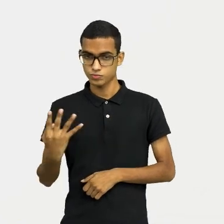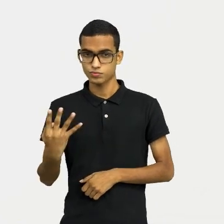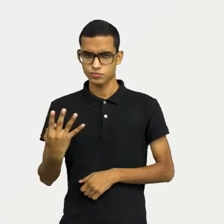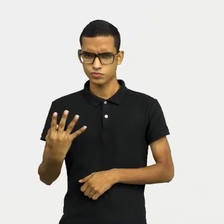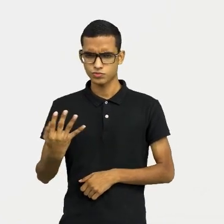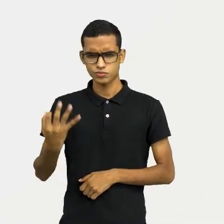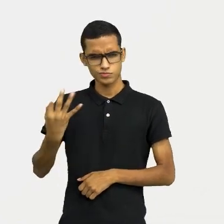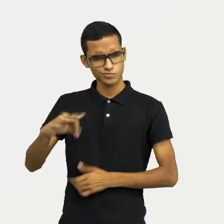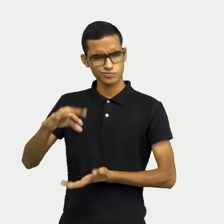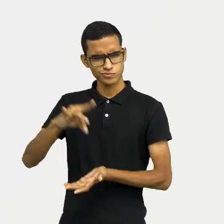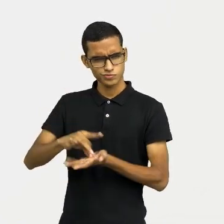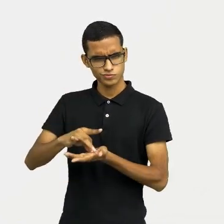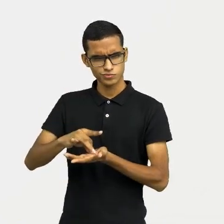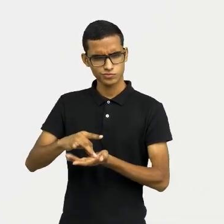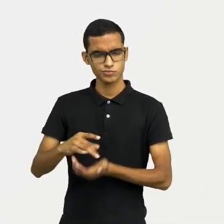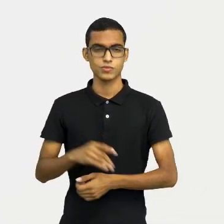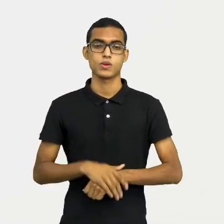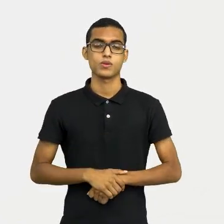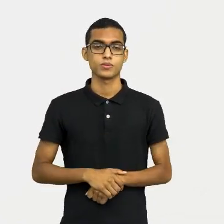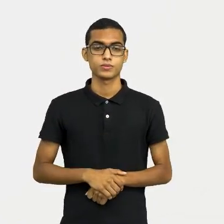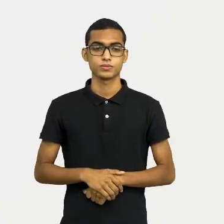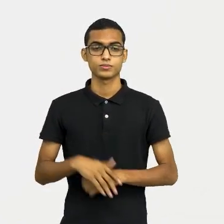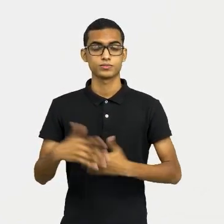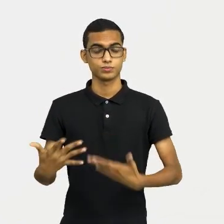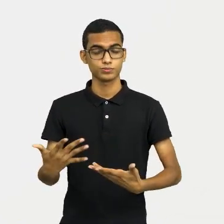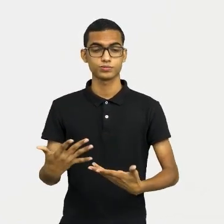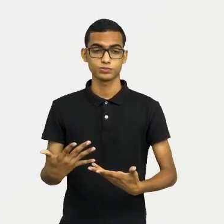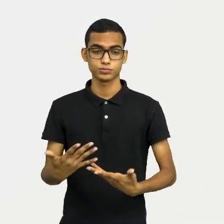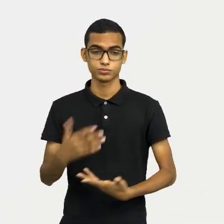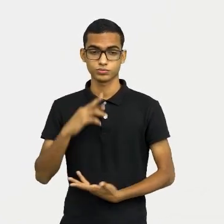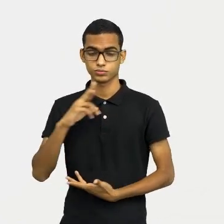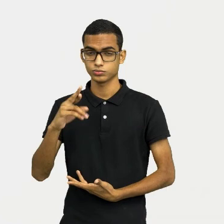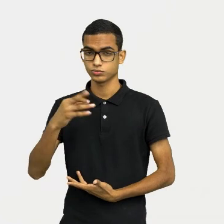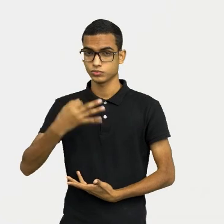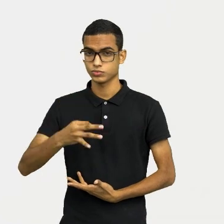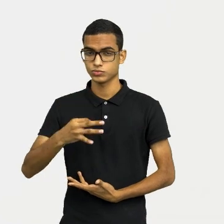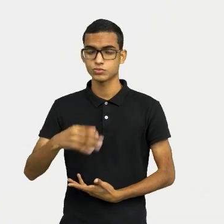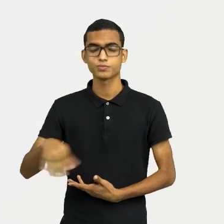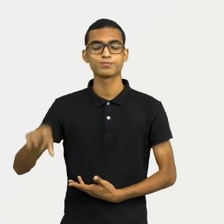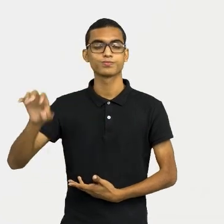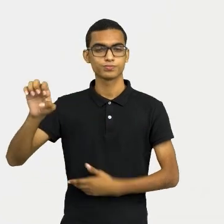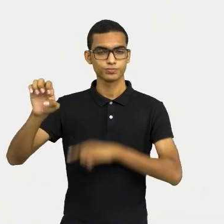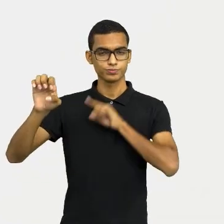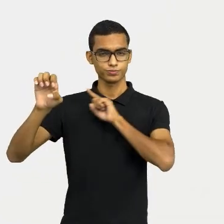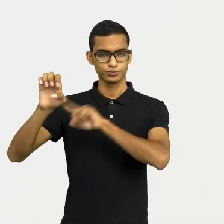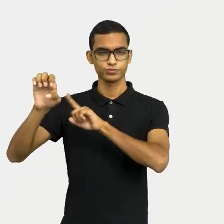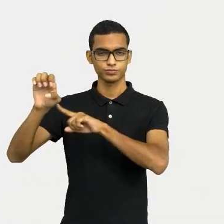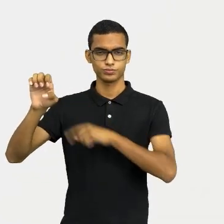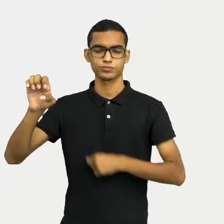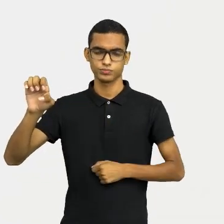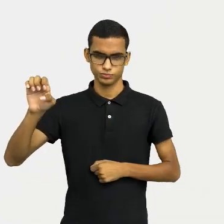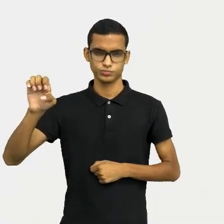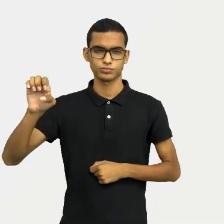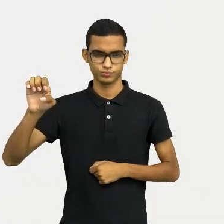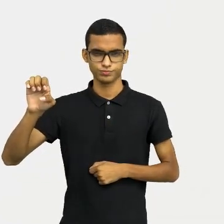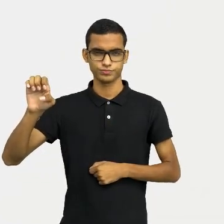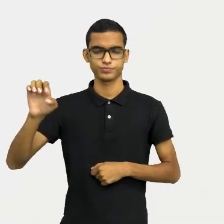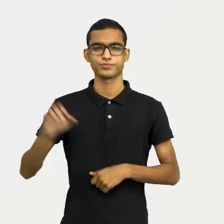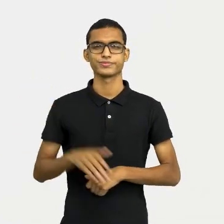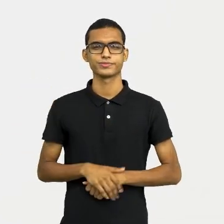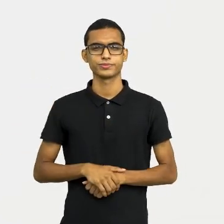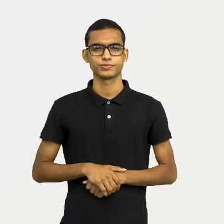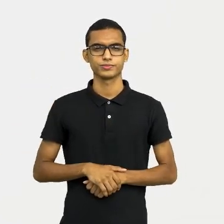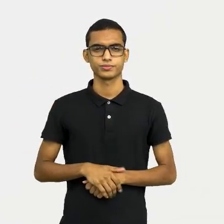e 4 são verdadeiros. Então nós vamos assinalar corretamente a alternativa